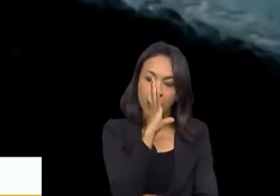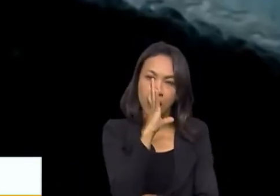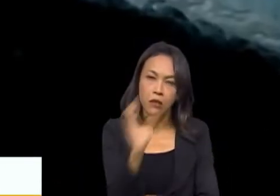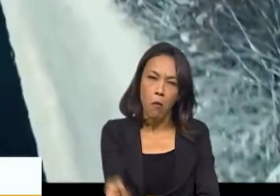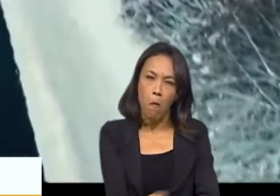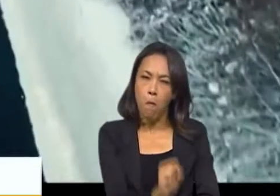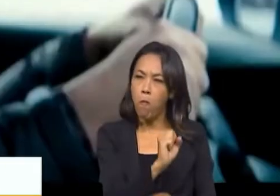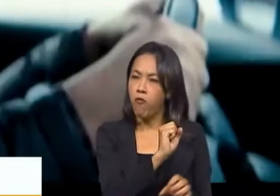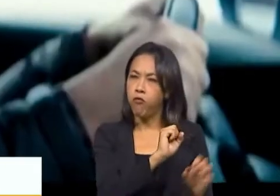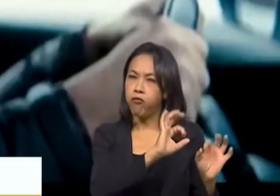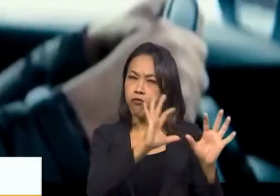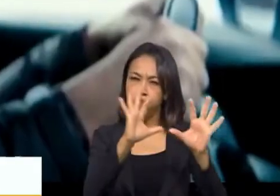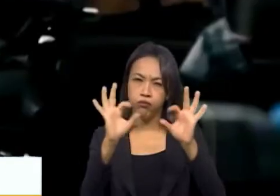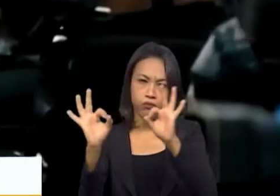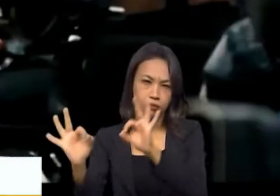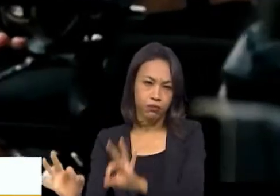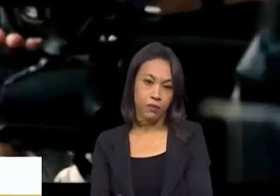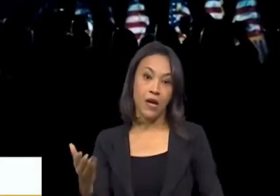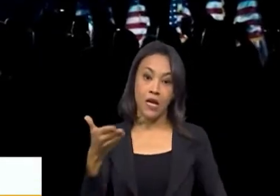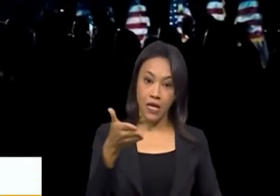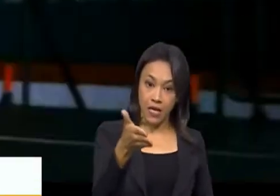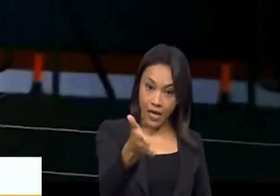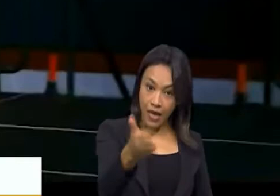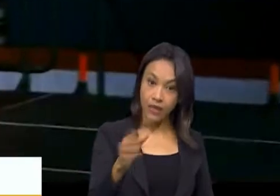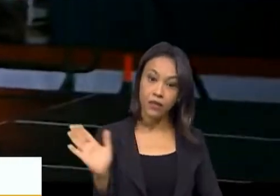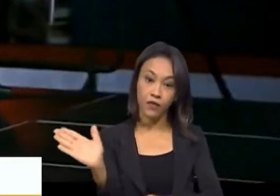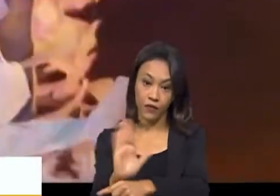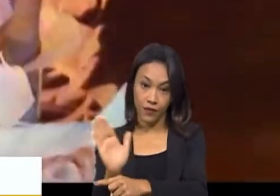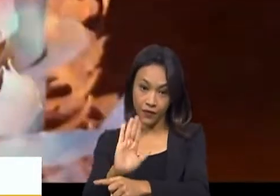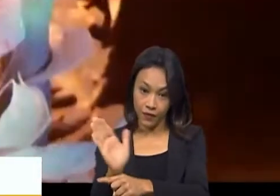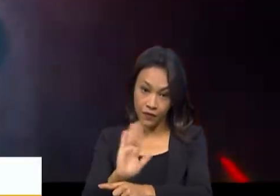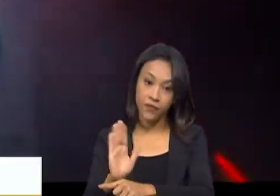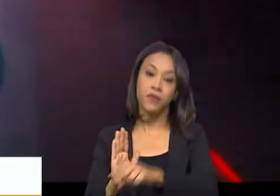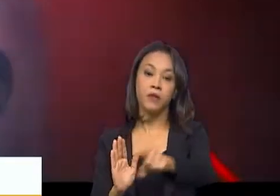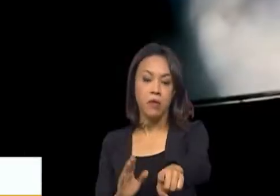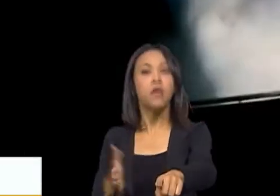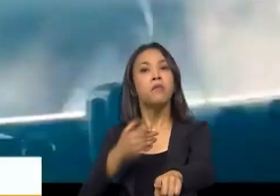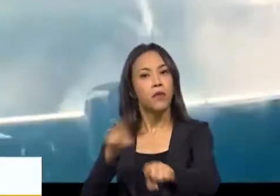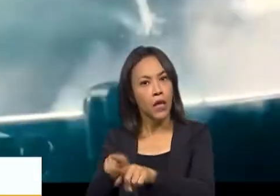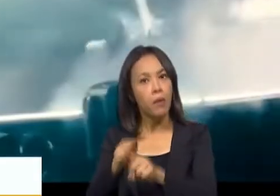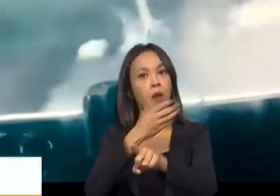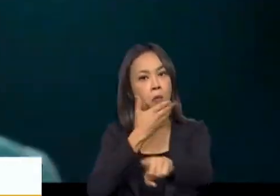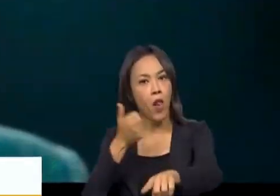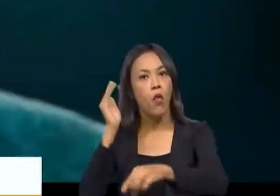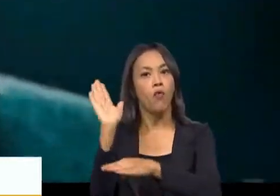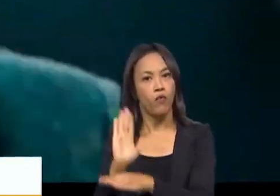outra produção da Netflix, Não Olhe Para Cima, também concorre a melhor filme.